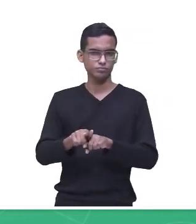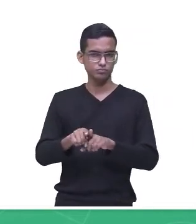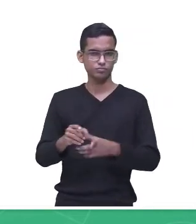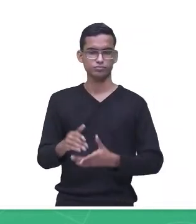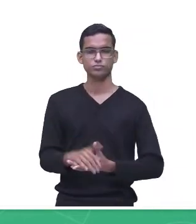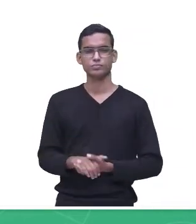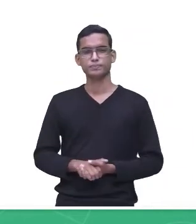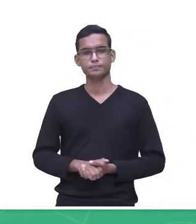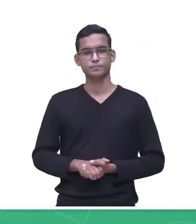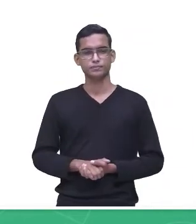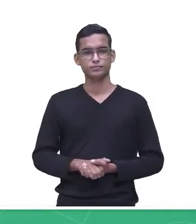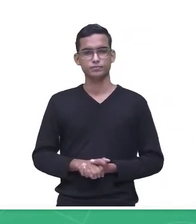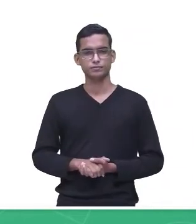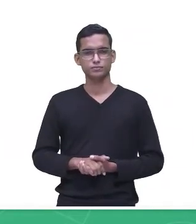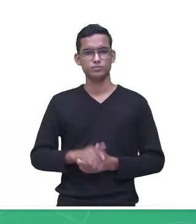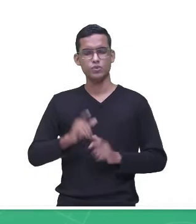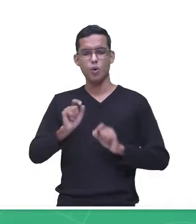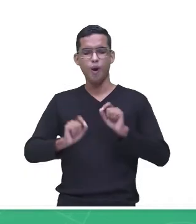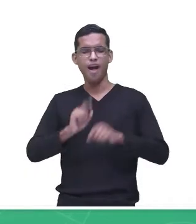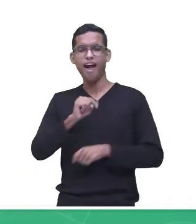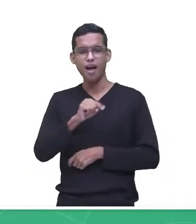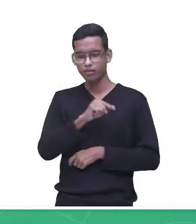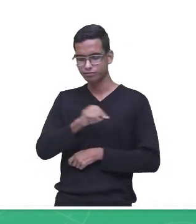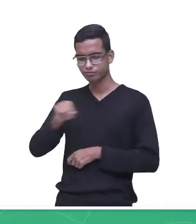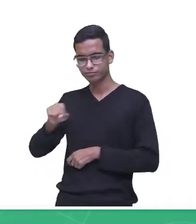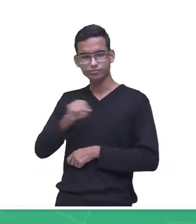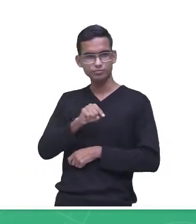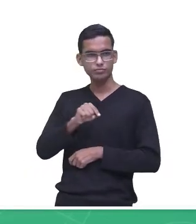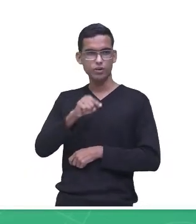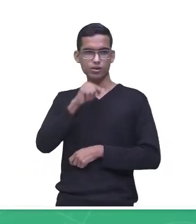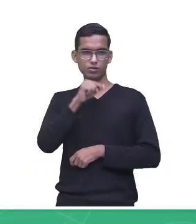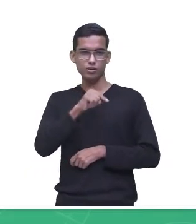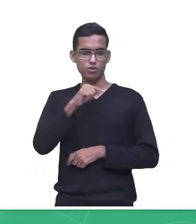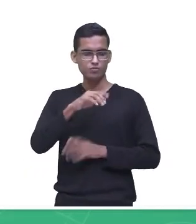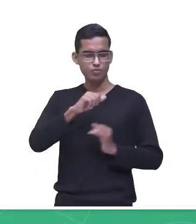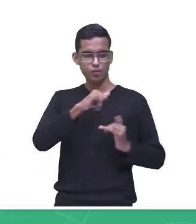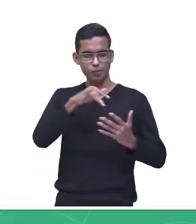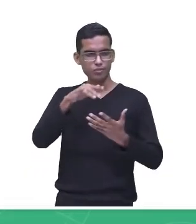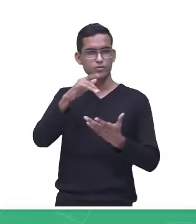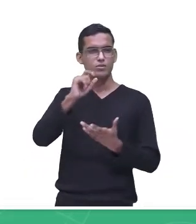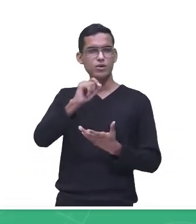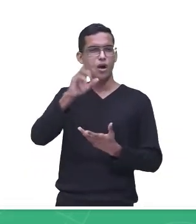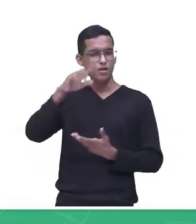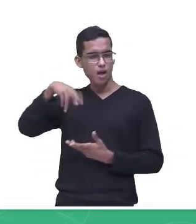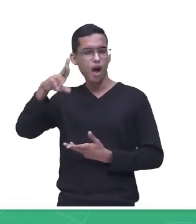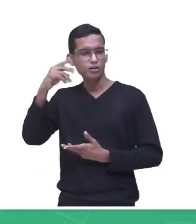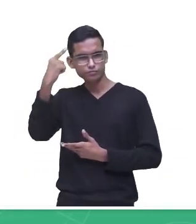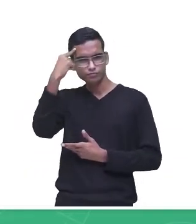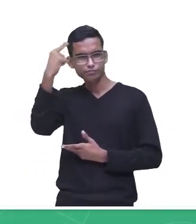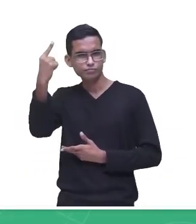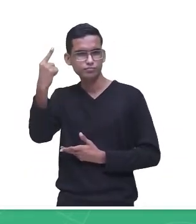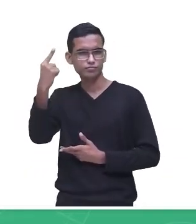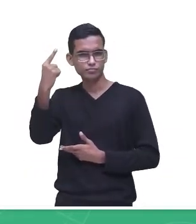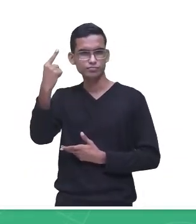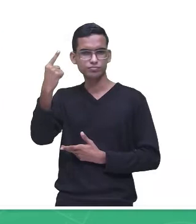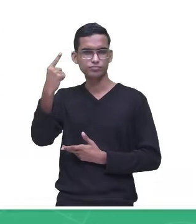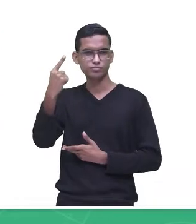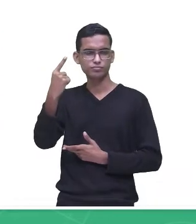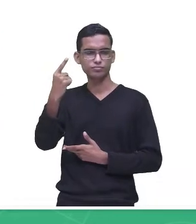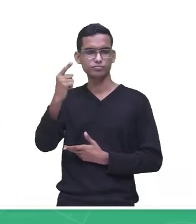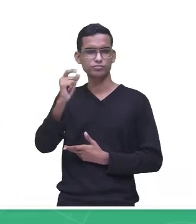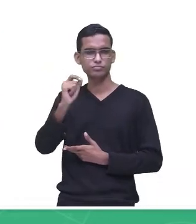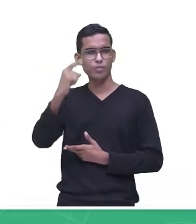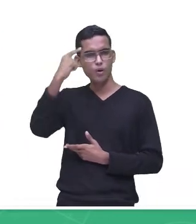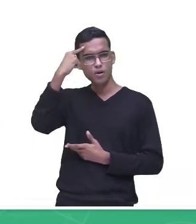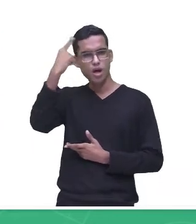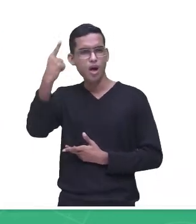que seria esses mundos? Vamos tentar entender aqui rapidinho? No mundo das ideias, o que era o mundo das ideias de Platão? O mundo das ideias era o